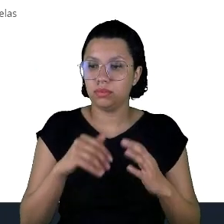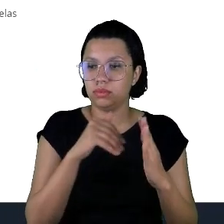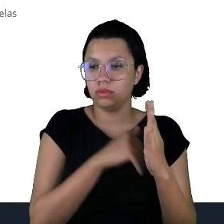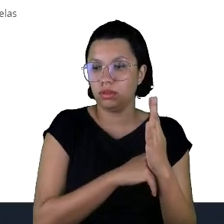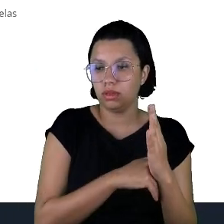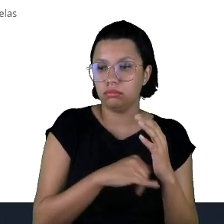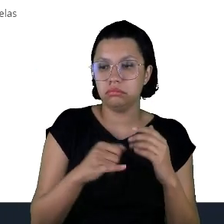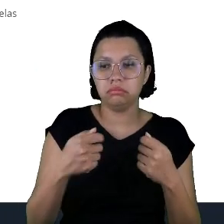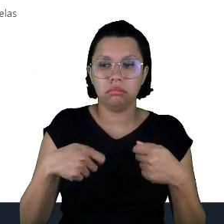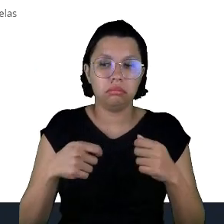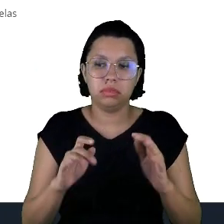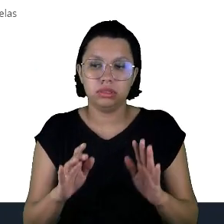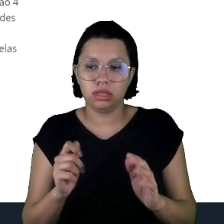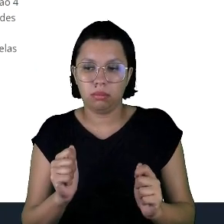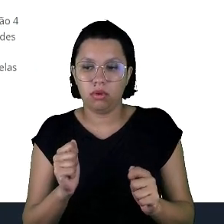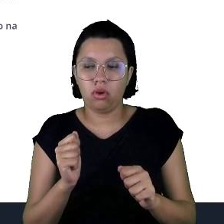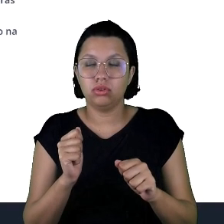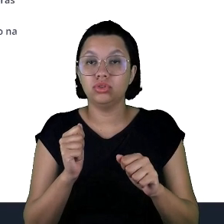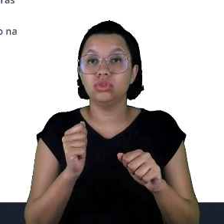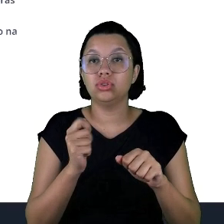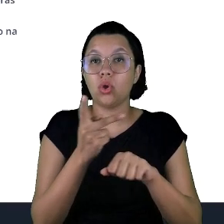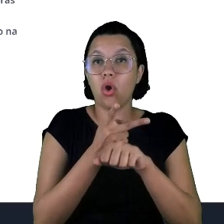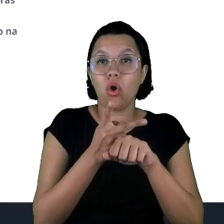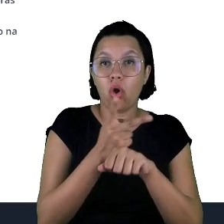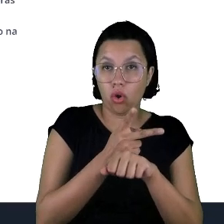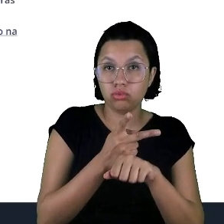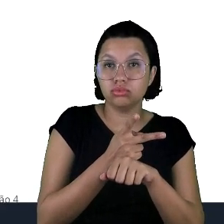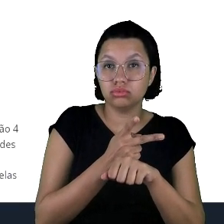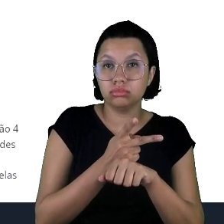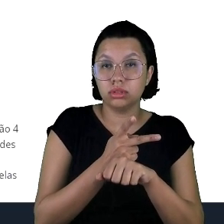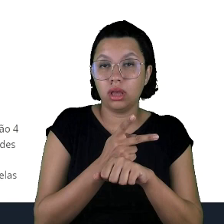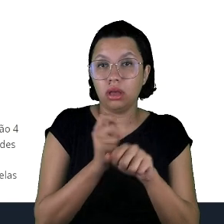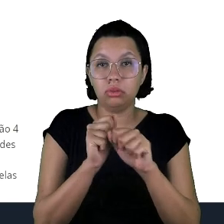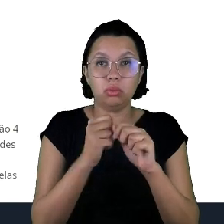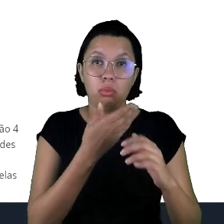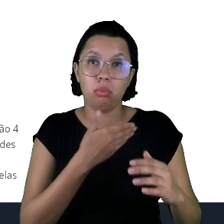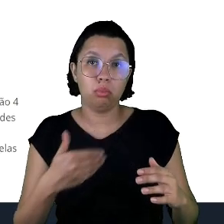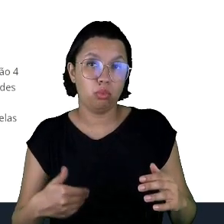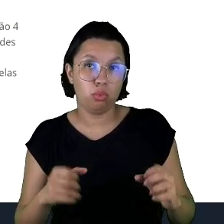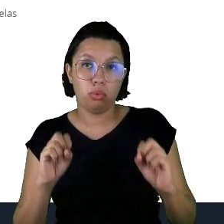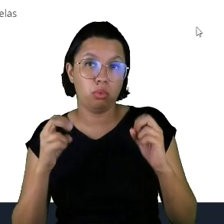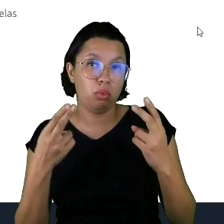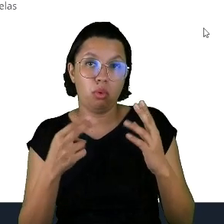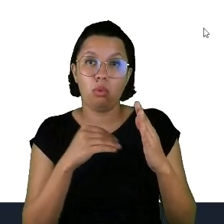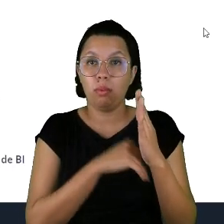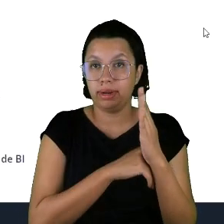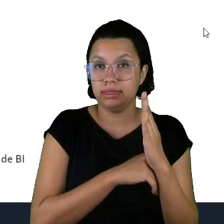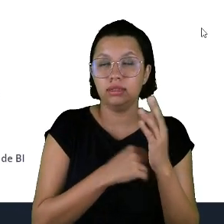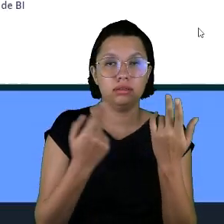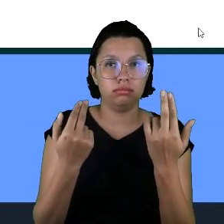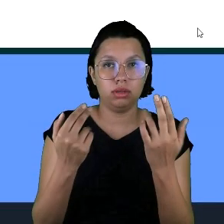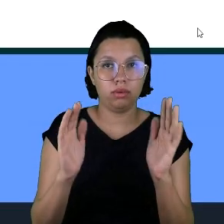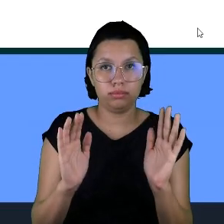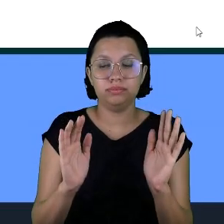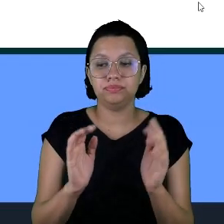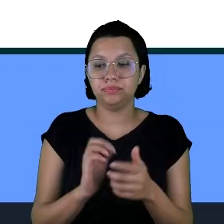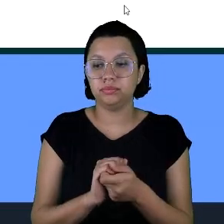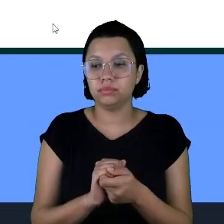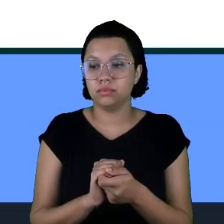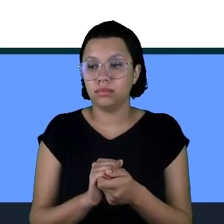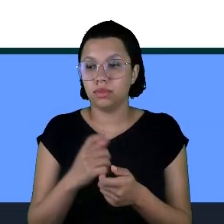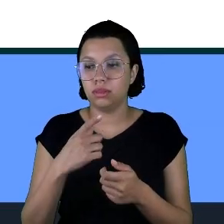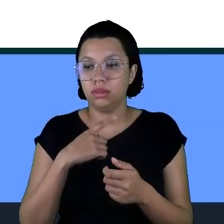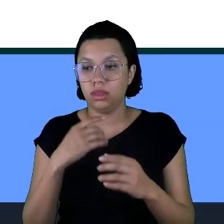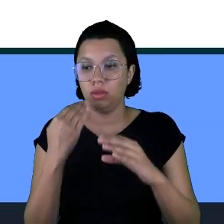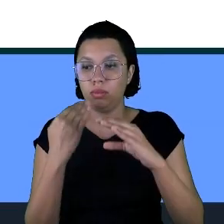ser no interno. Se não precisar, pode consultar tanto no público quanto no interno, que o painel é o mesmo. Ela desce a página.